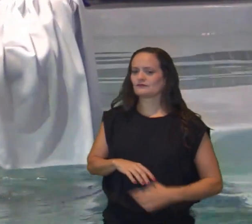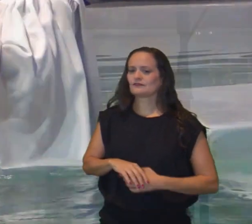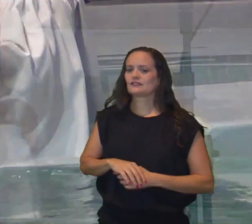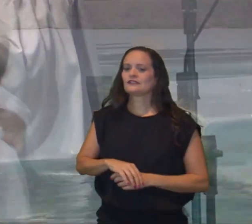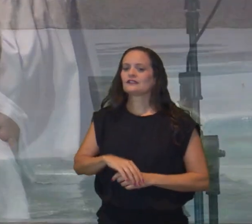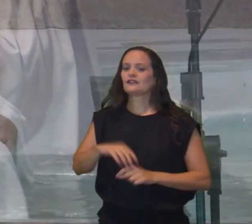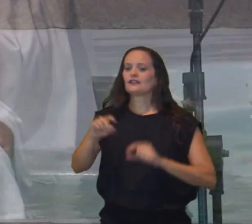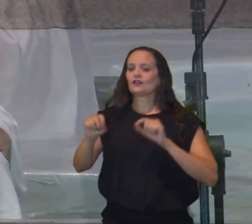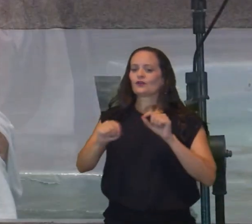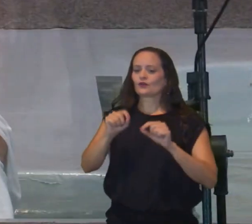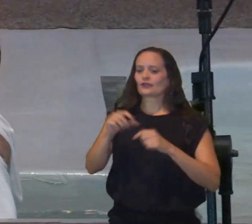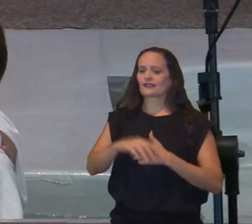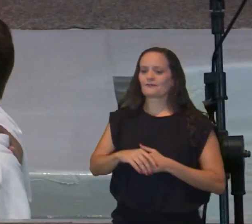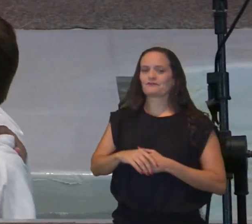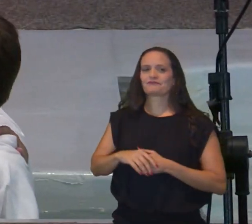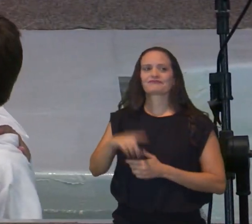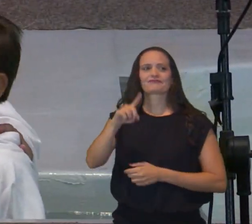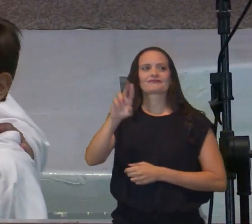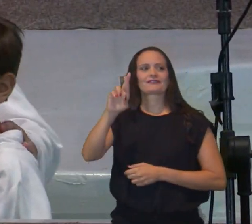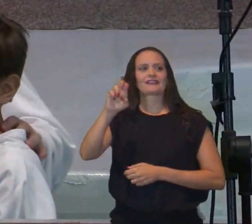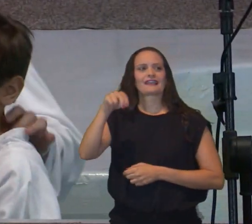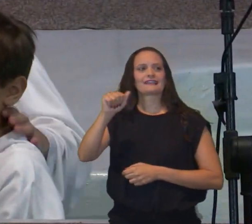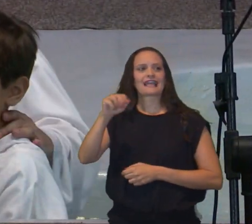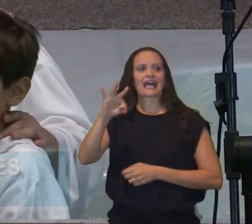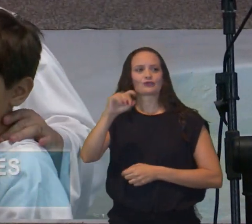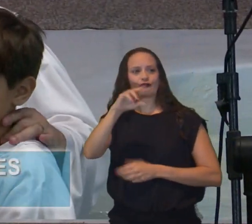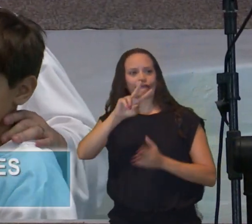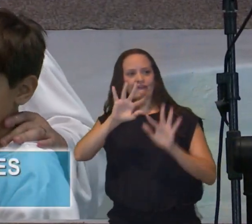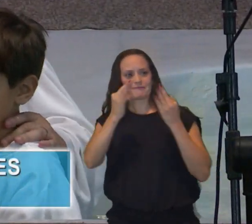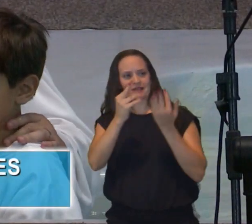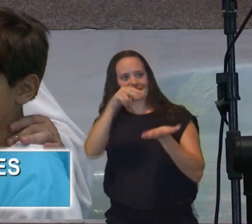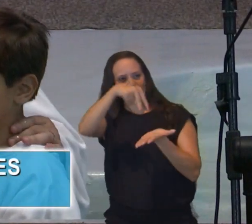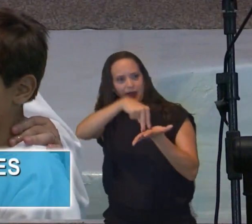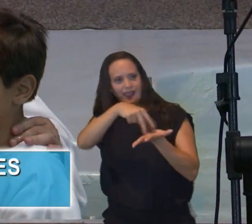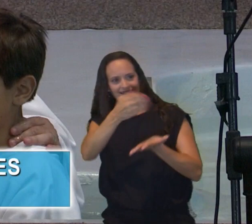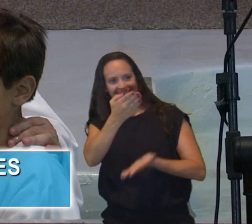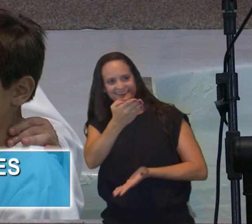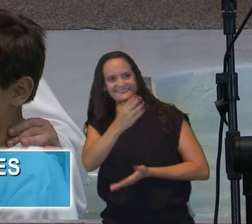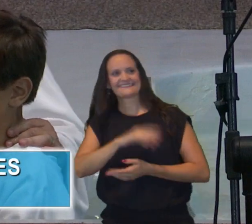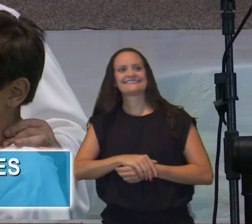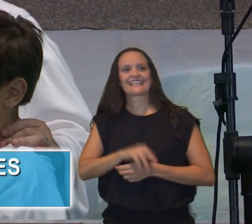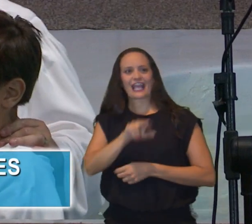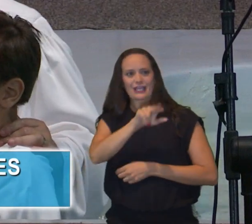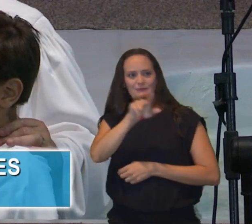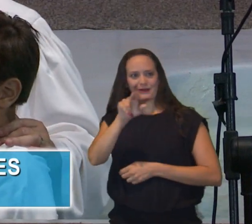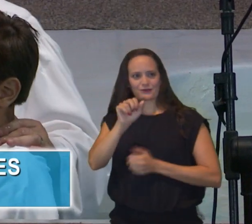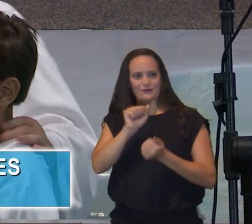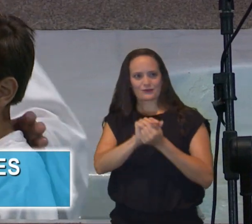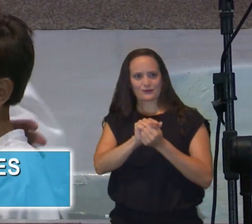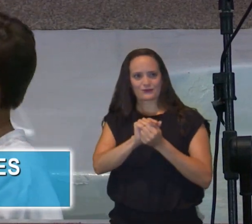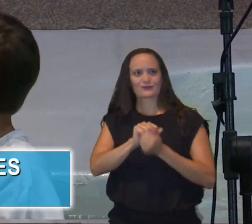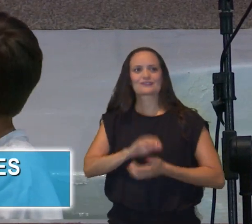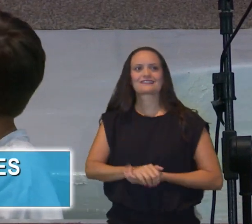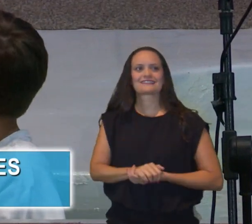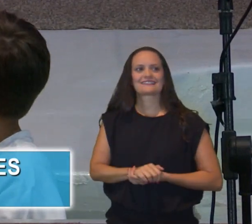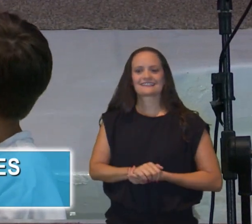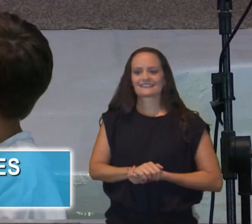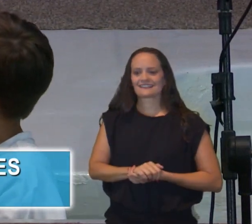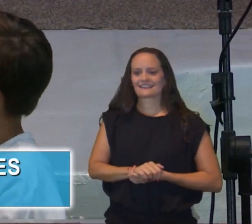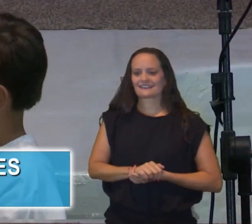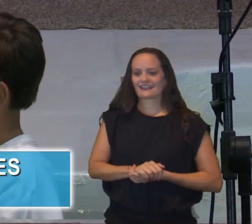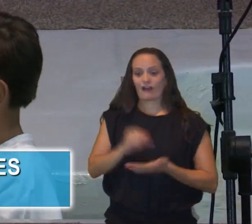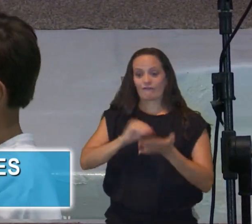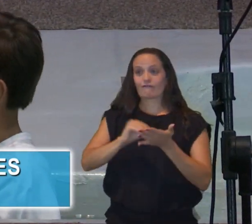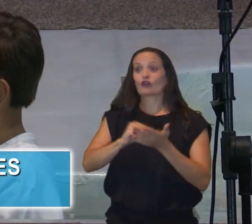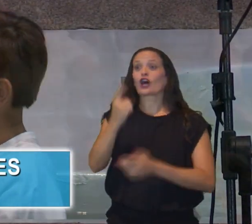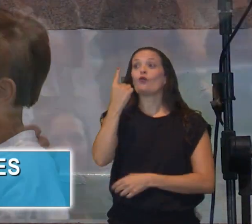Renato. Eu gostaria que o Renato, sua esposa e sua família ficassem de pé, seus irmãos. Parece que só falta um irmão ser